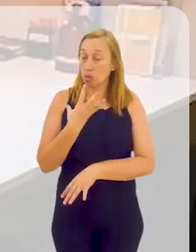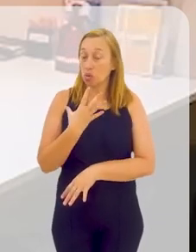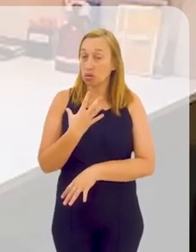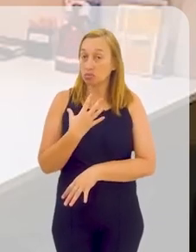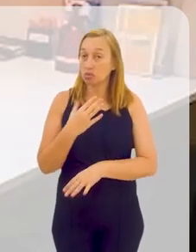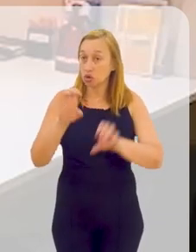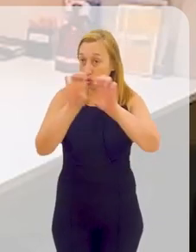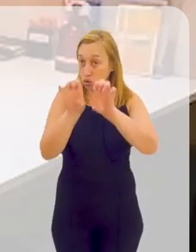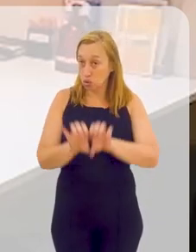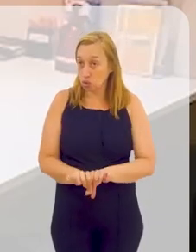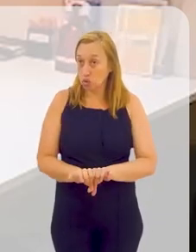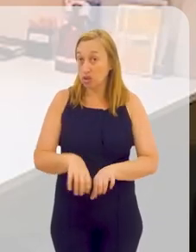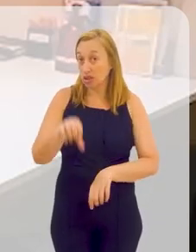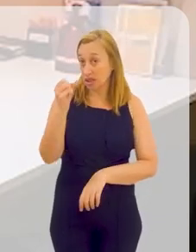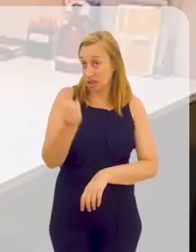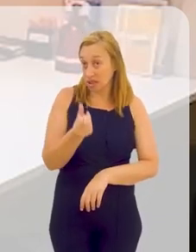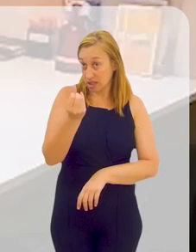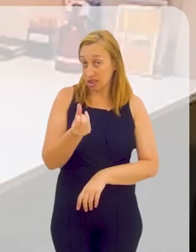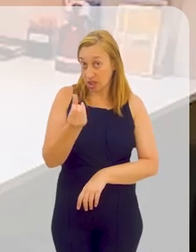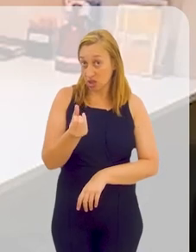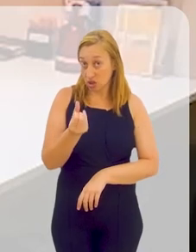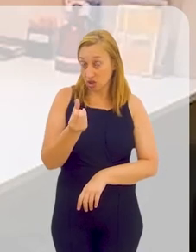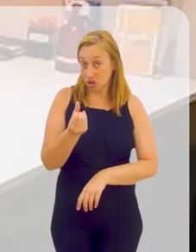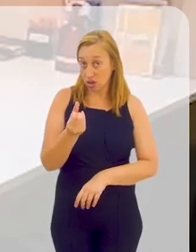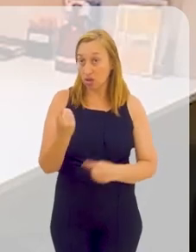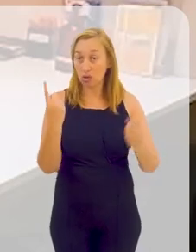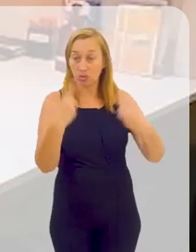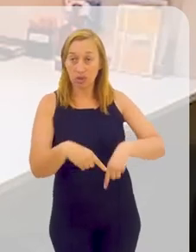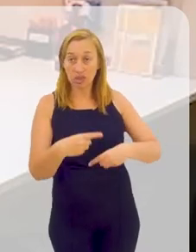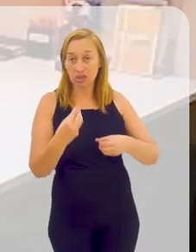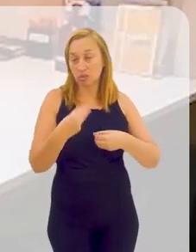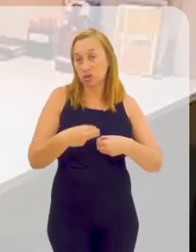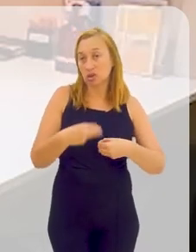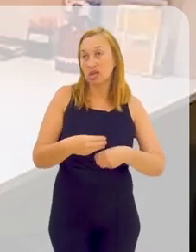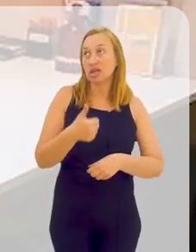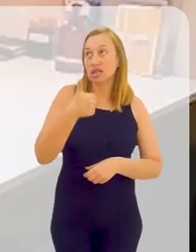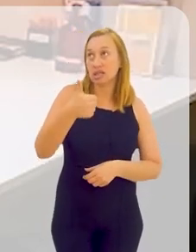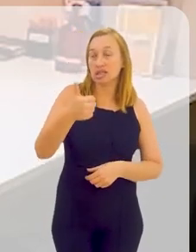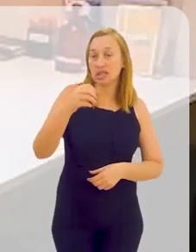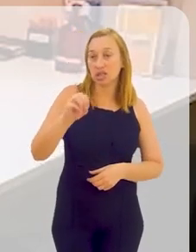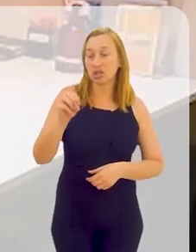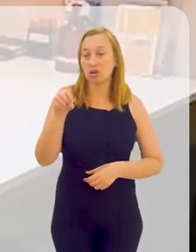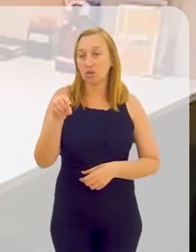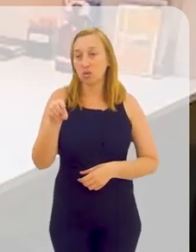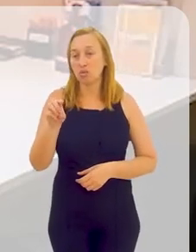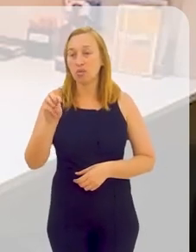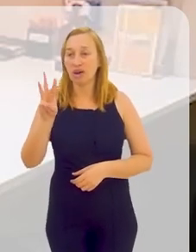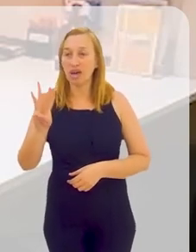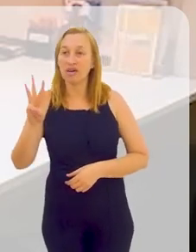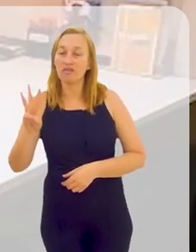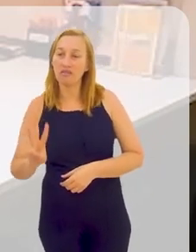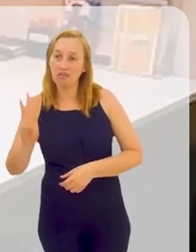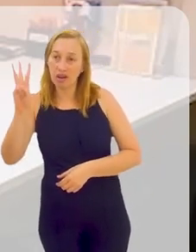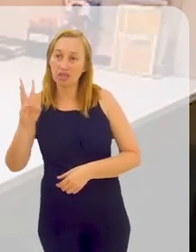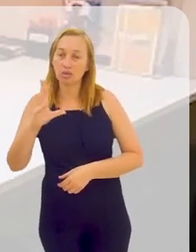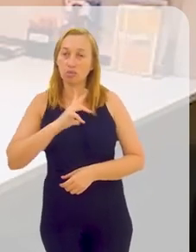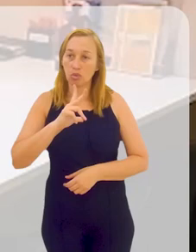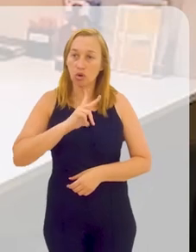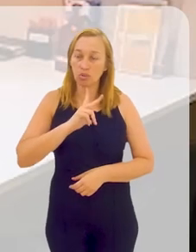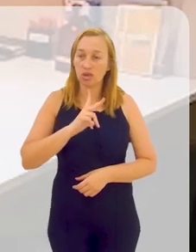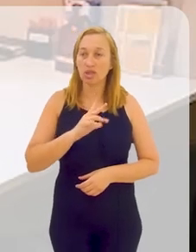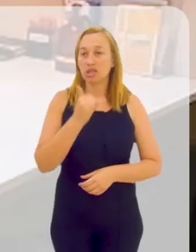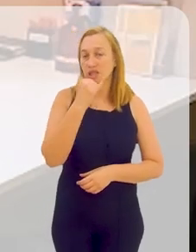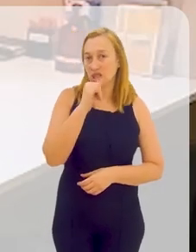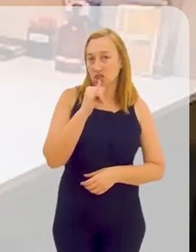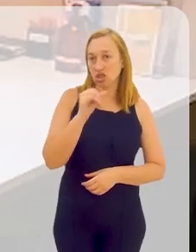de Janeiro tá bem posicionada ela tá em cesta no ranking Municipal com 101 megawatts em operação de geração